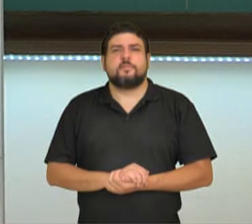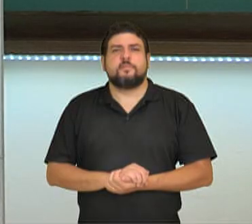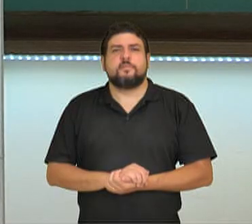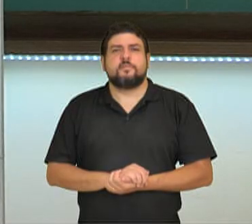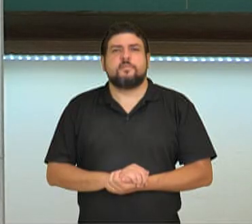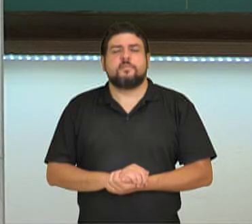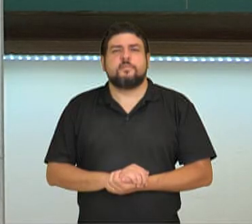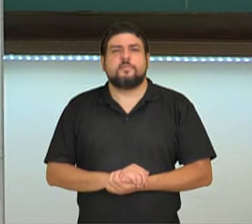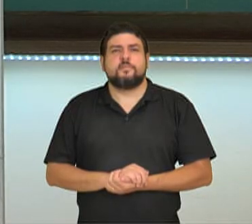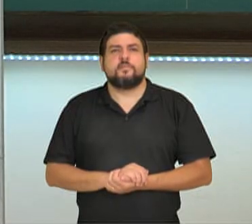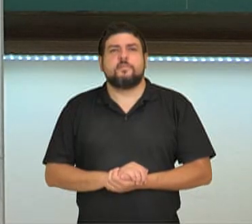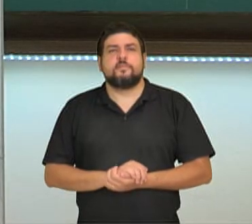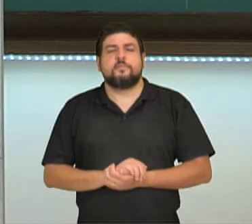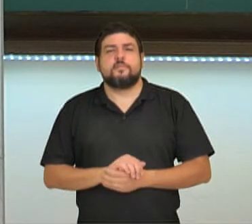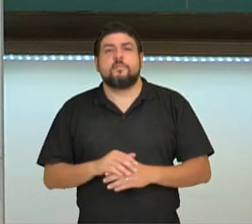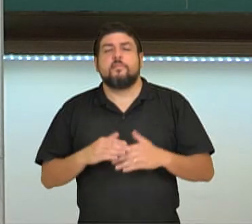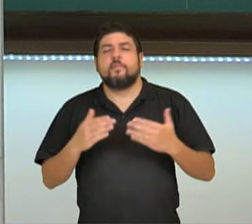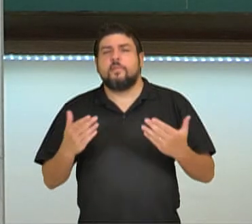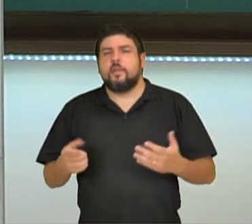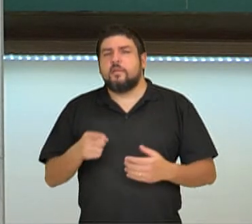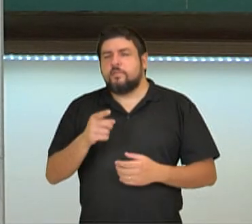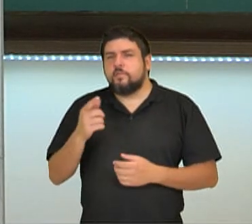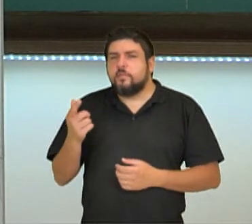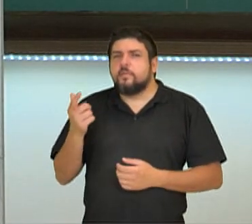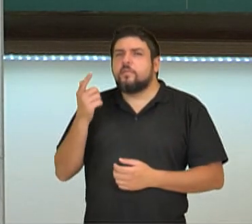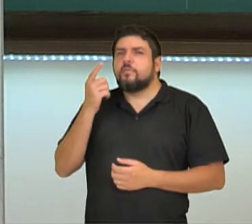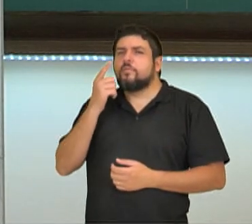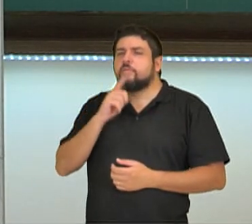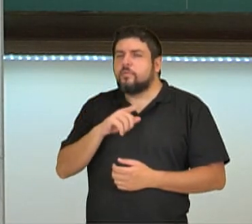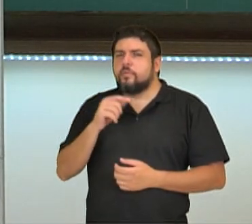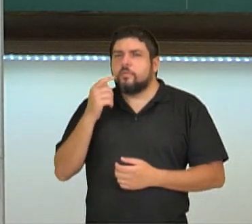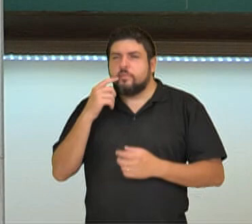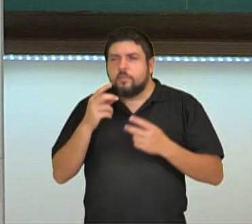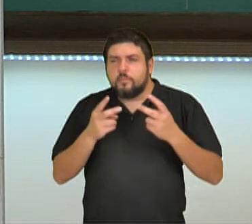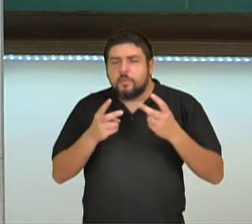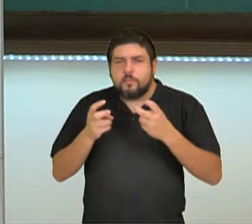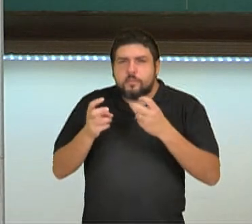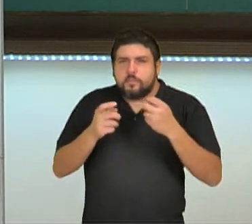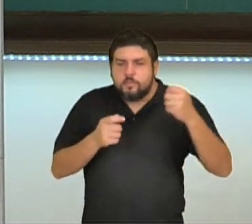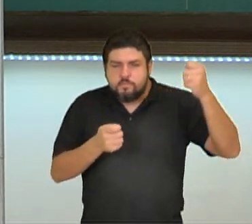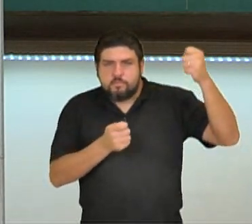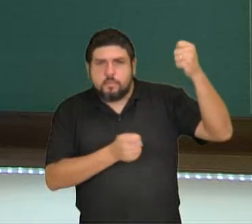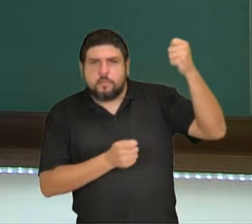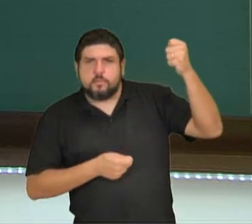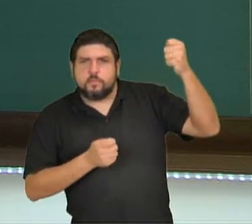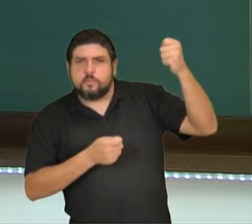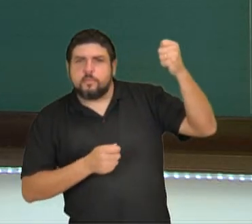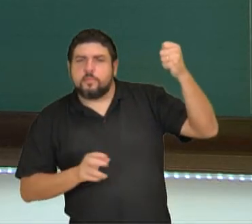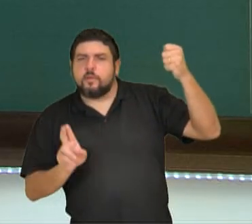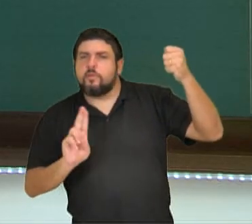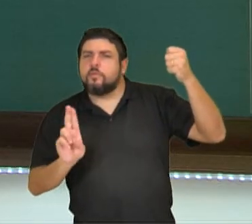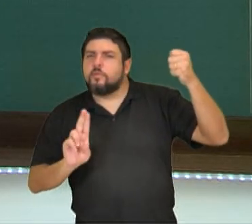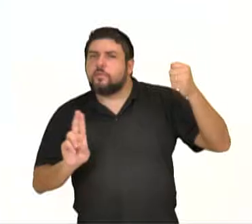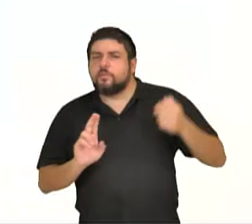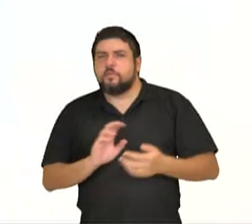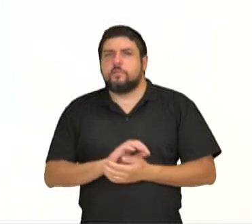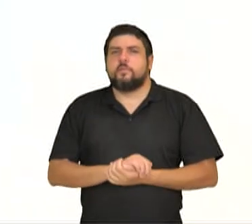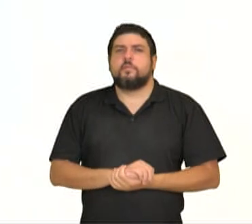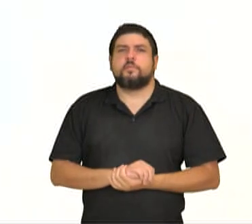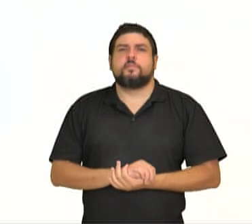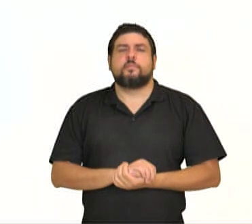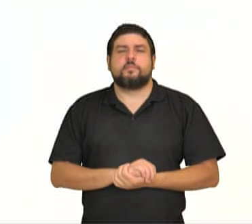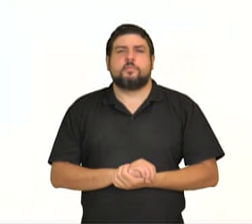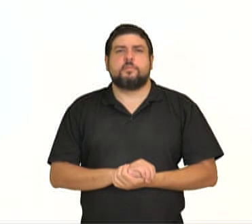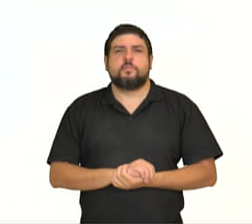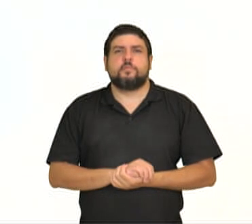E aí, você conseguiu identificar as partes do nosso berimbau? Então vamos corrigir juntos? Olha lá,